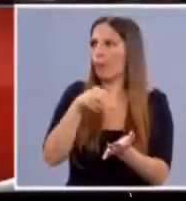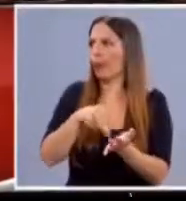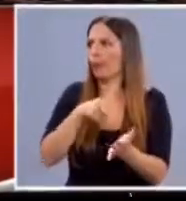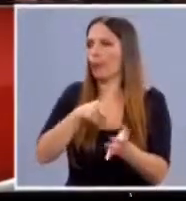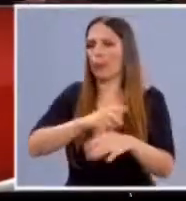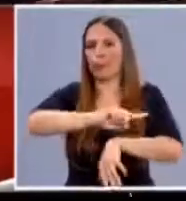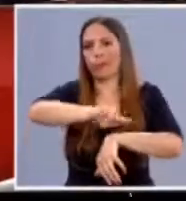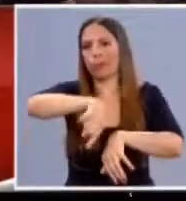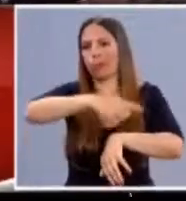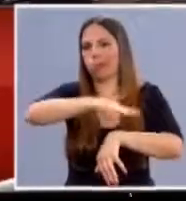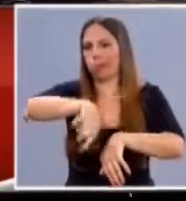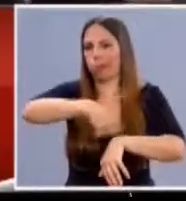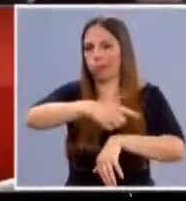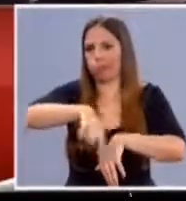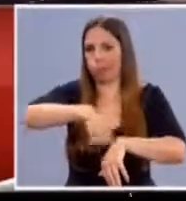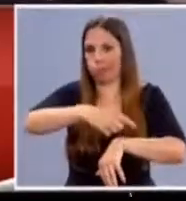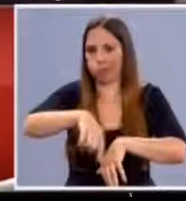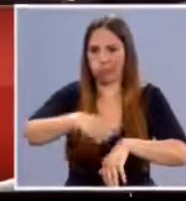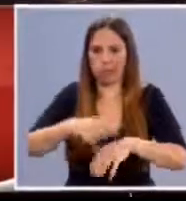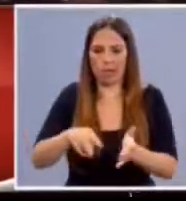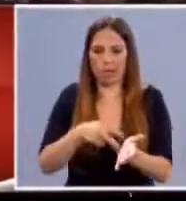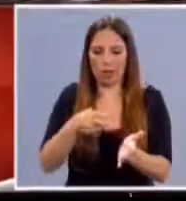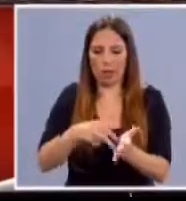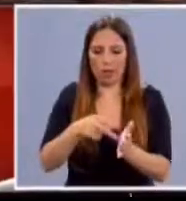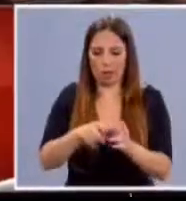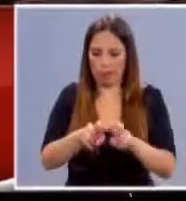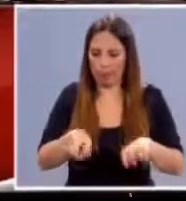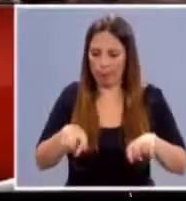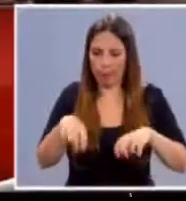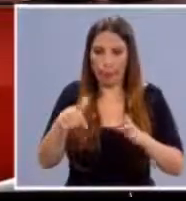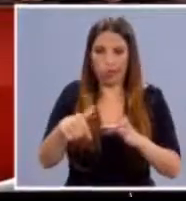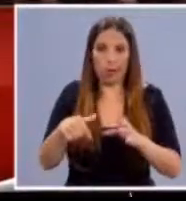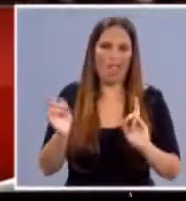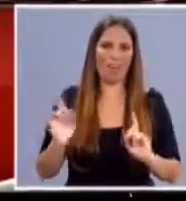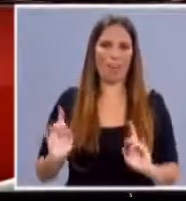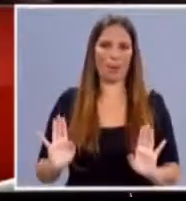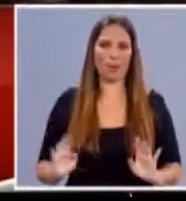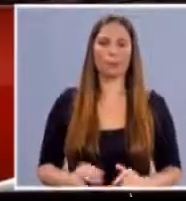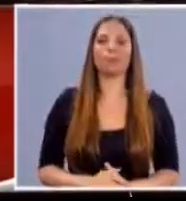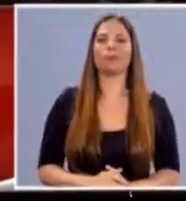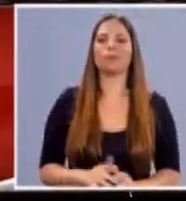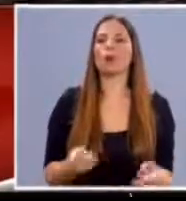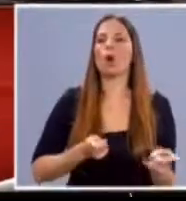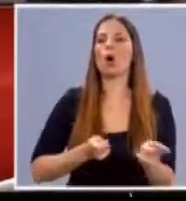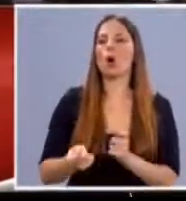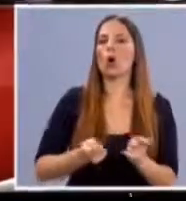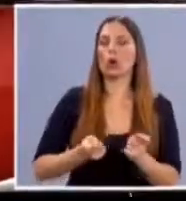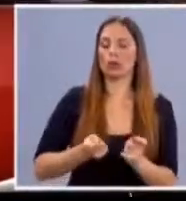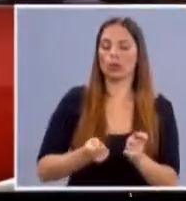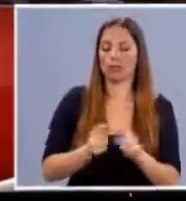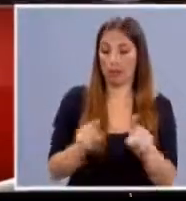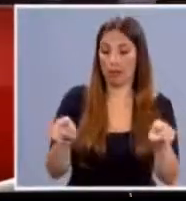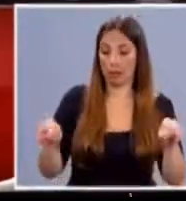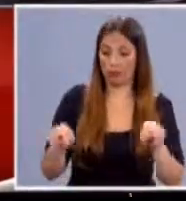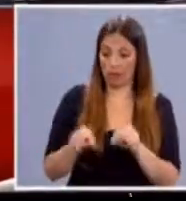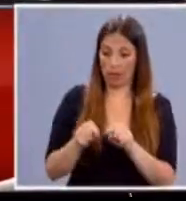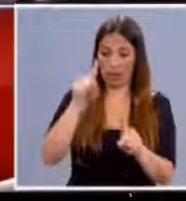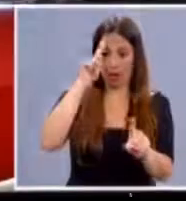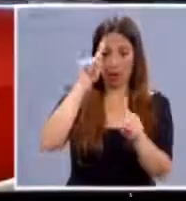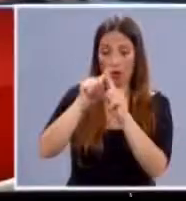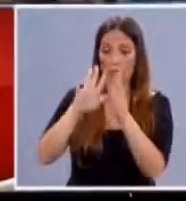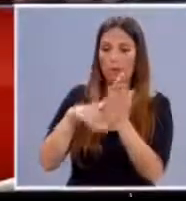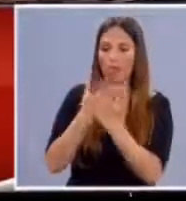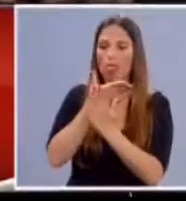ou muitas e muitas horas, aqui dentro do pavilhão. A organização da Sala Atlântico foi organizada de forma a dar o maior conforto